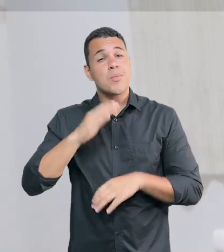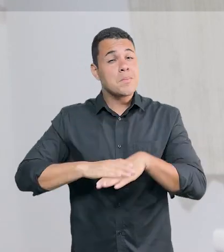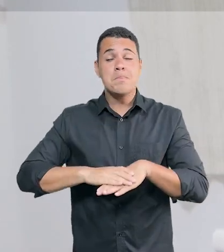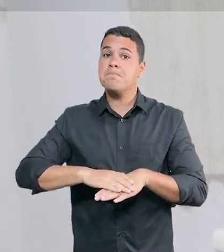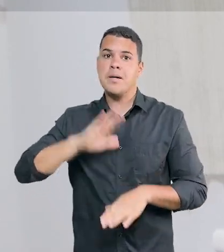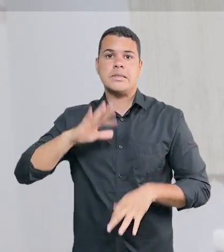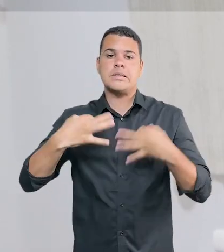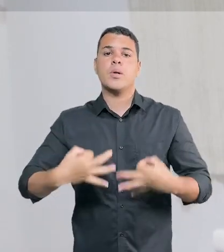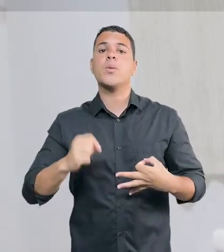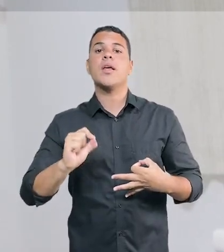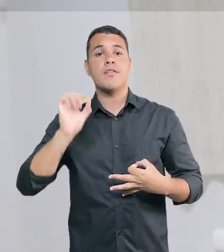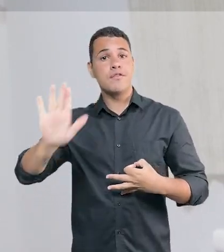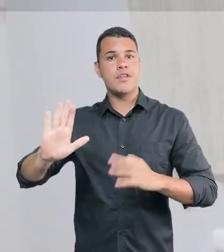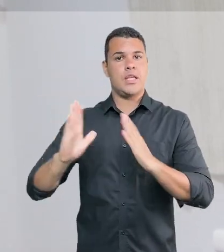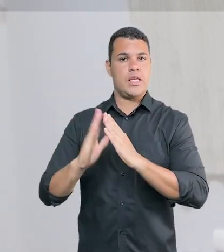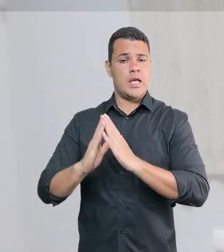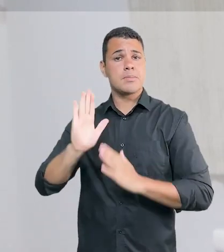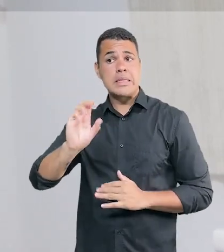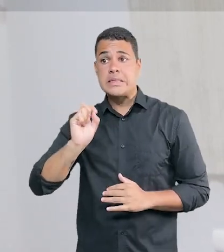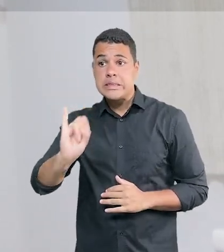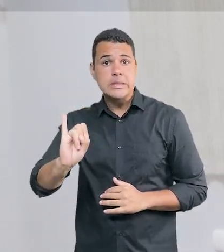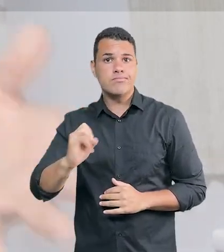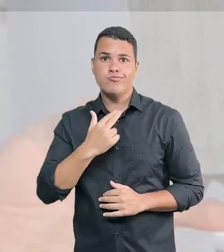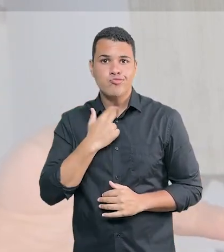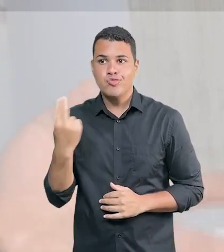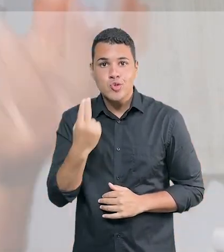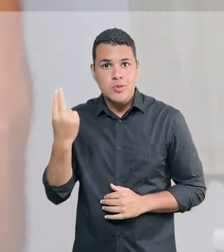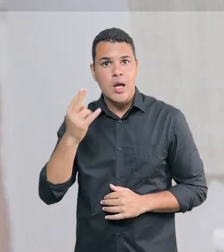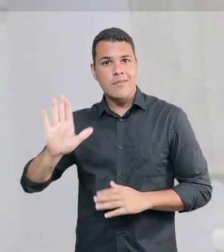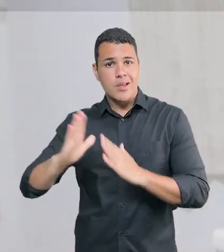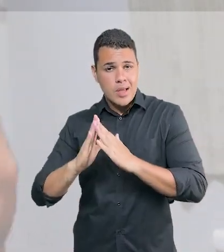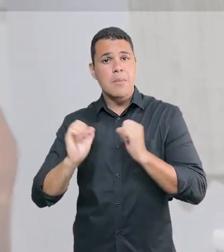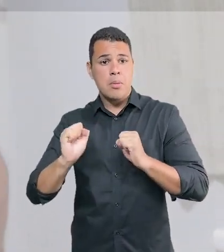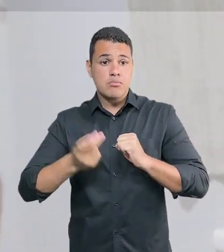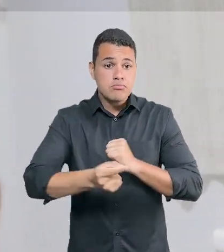O ideal é que fique em casa, faça um repouso. Não só